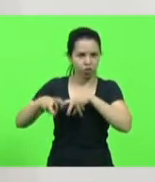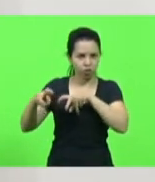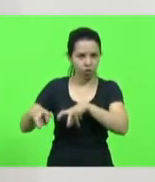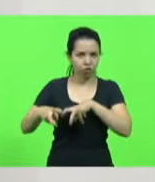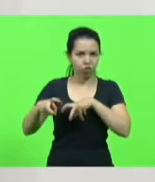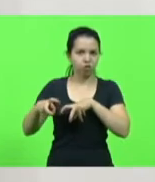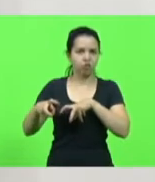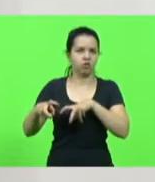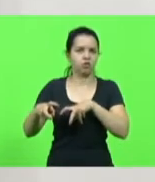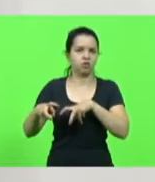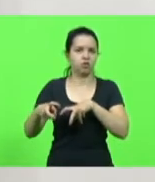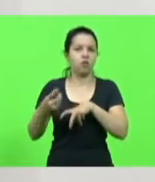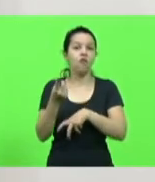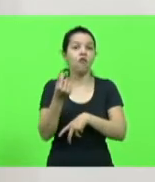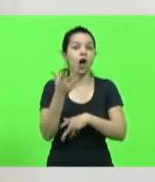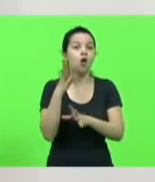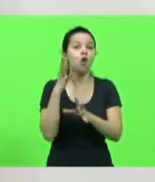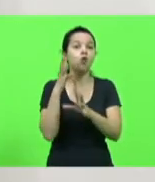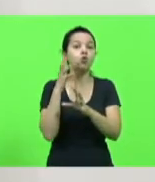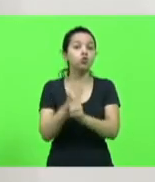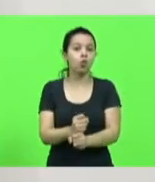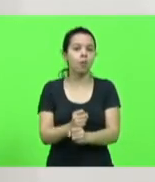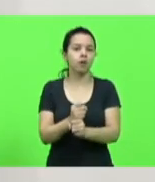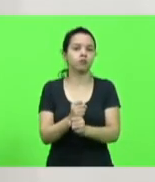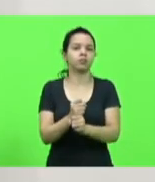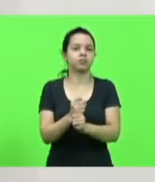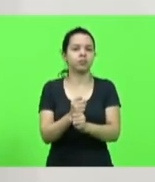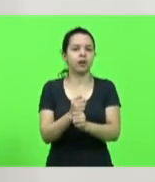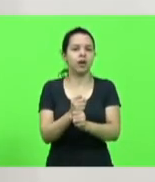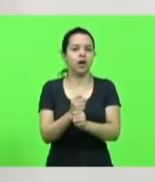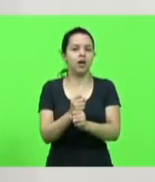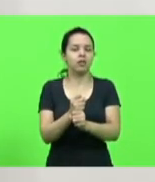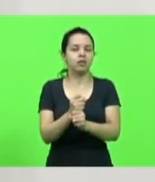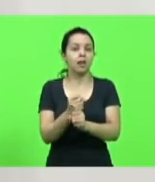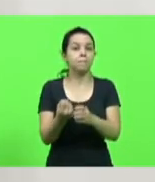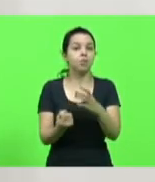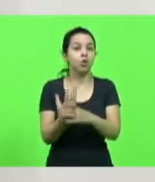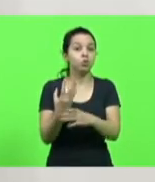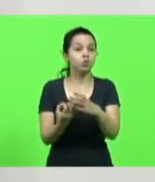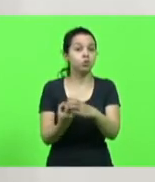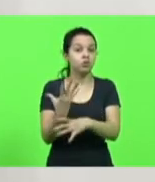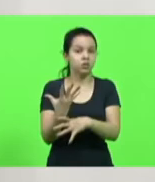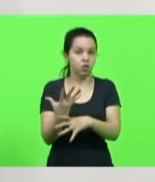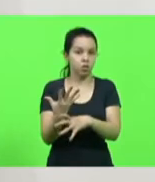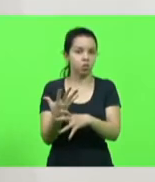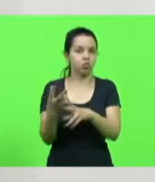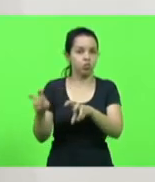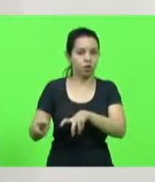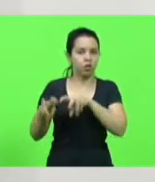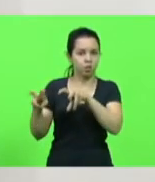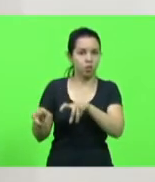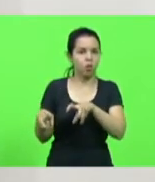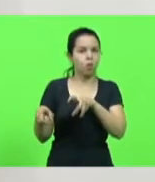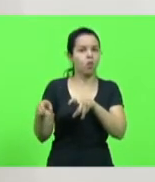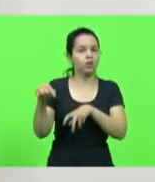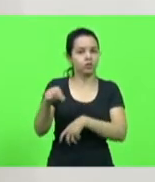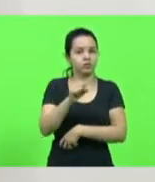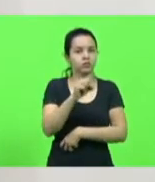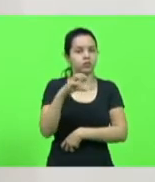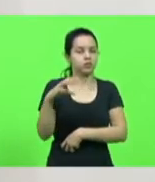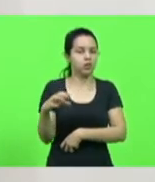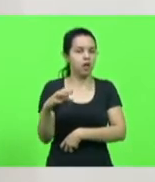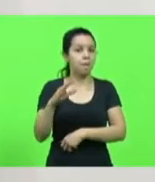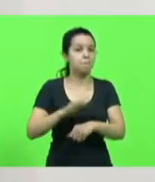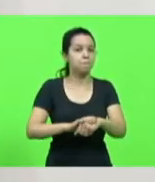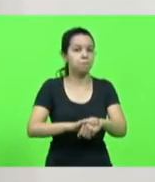O valor bruto da produção do agro catarinense, só em Santa Catarina, é mais de